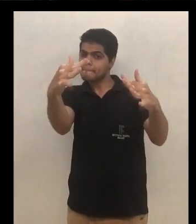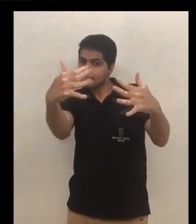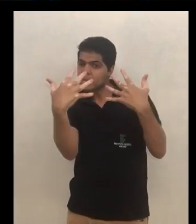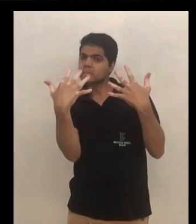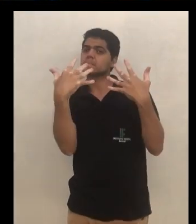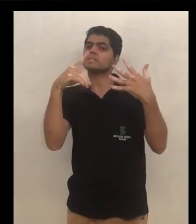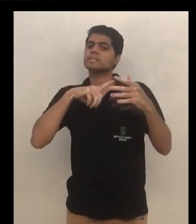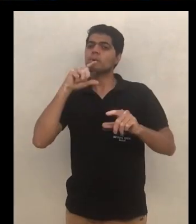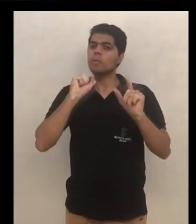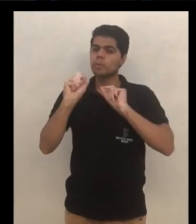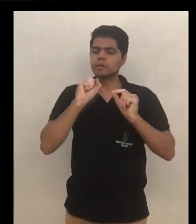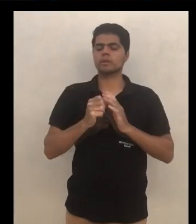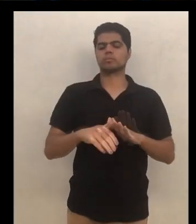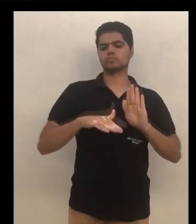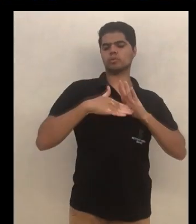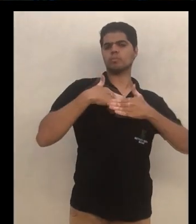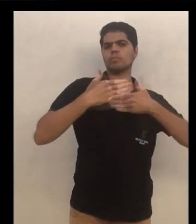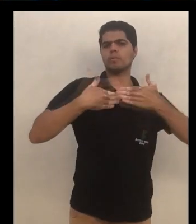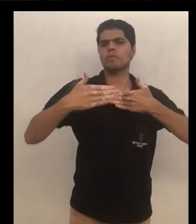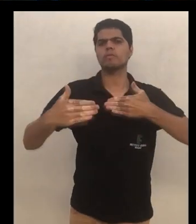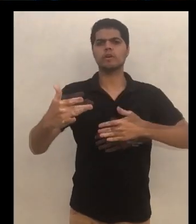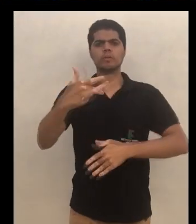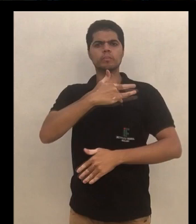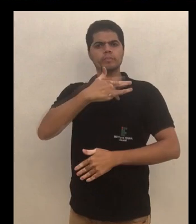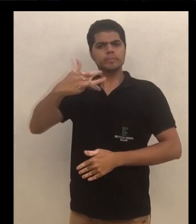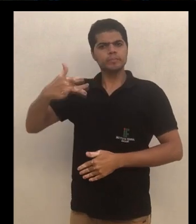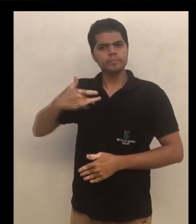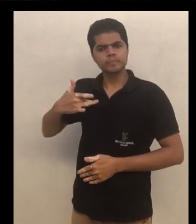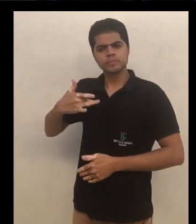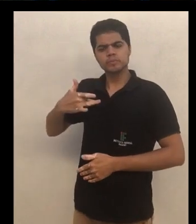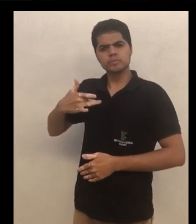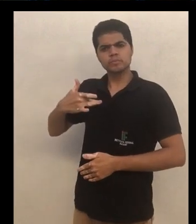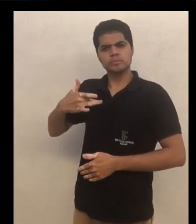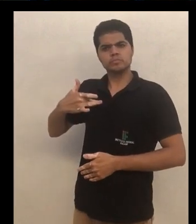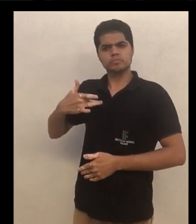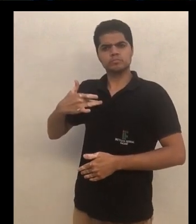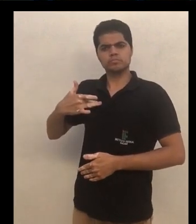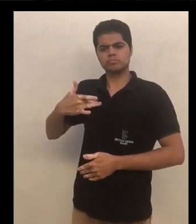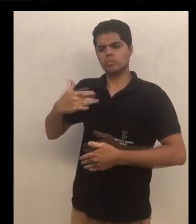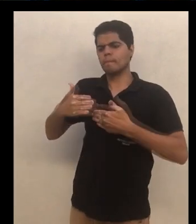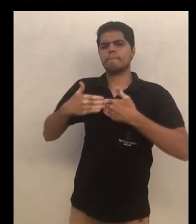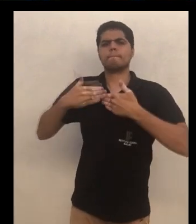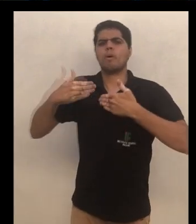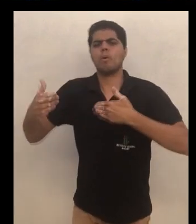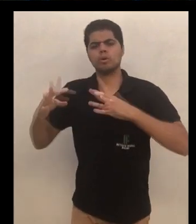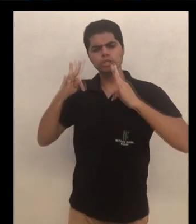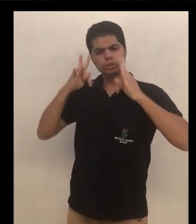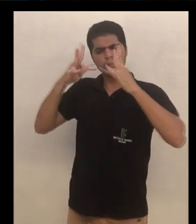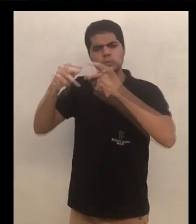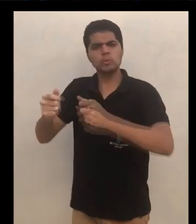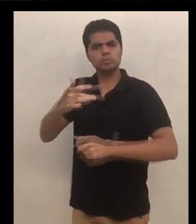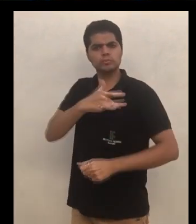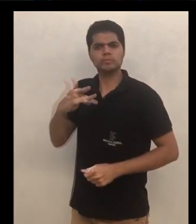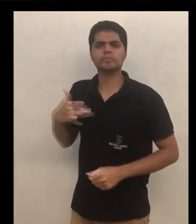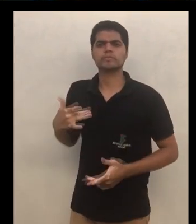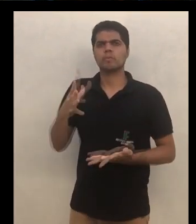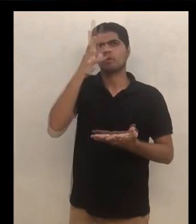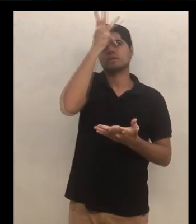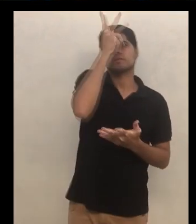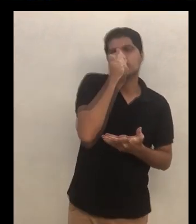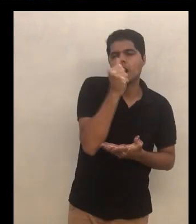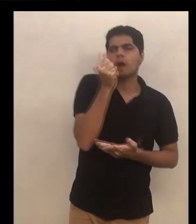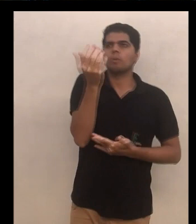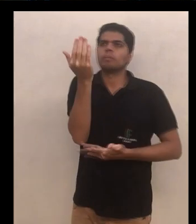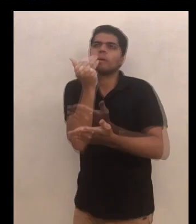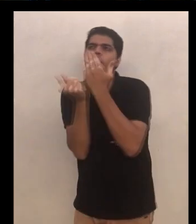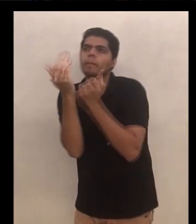né? Promover prioritariamente a saúde e o bem-estar em todas as fases. Gente, se o animal ele é bem alimentado,